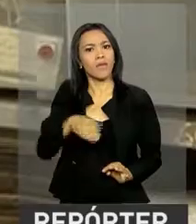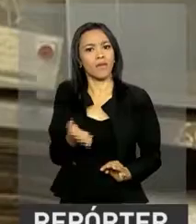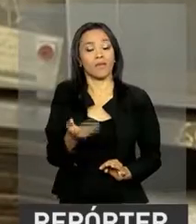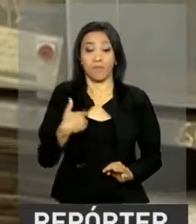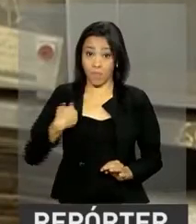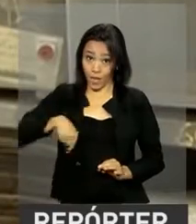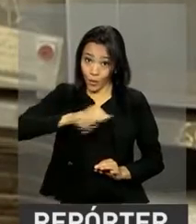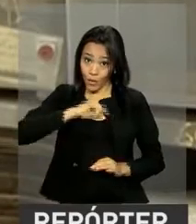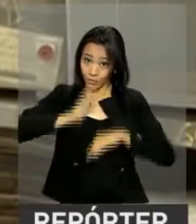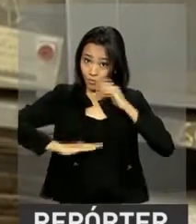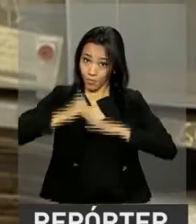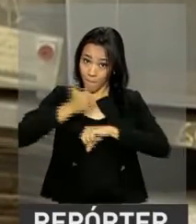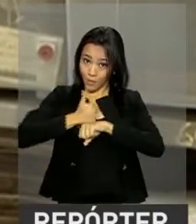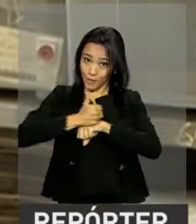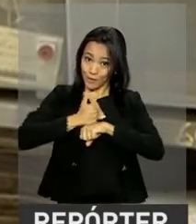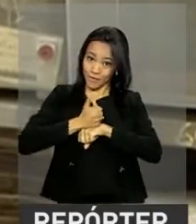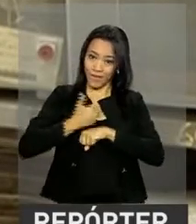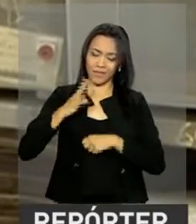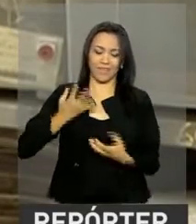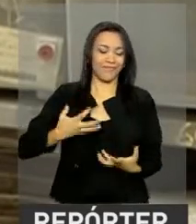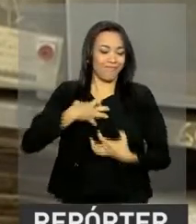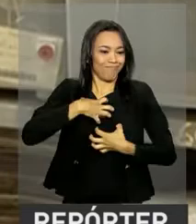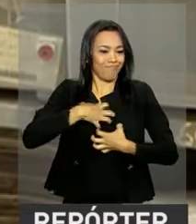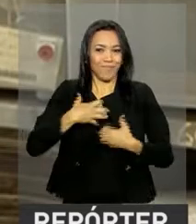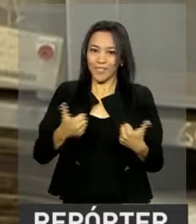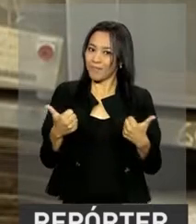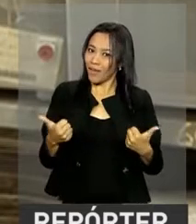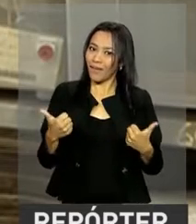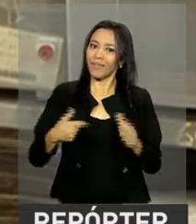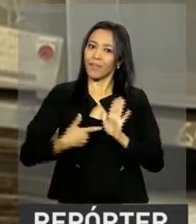que é muito gratificante também